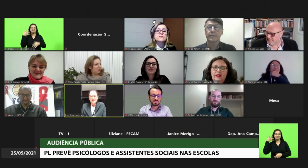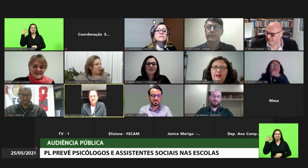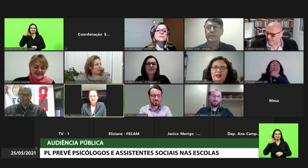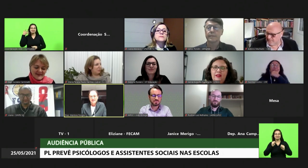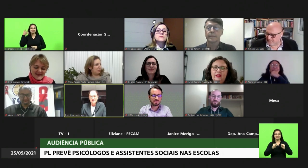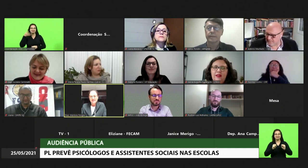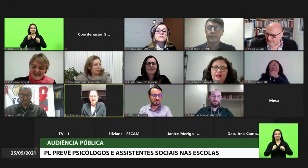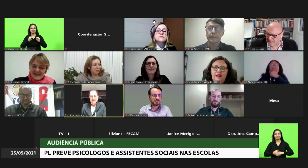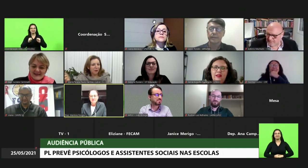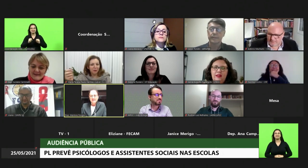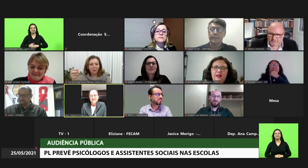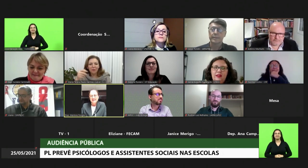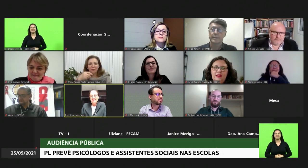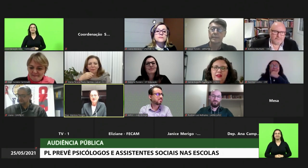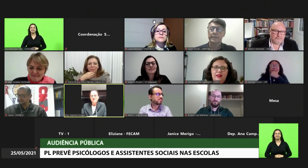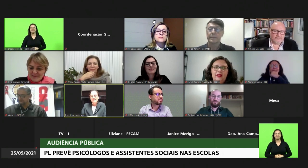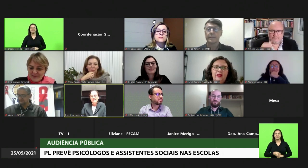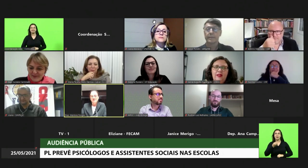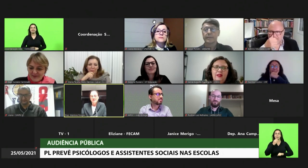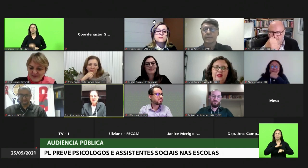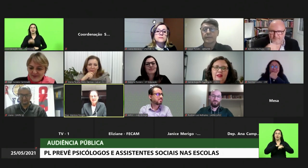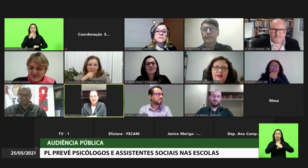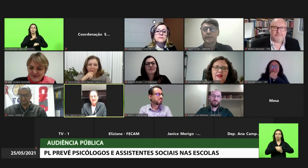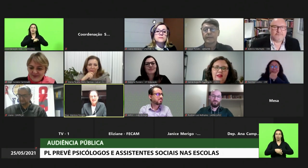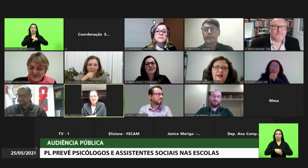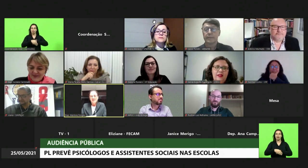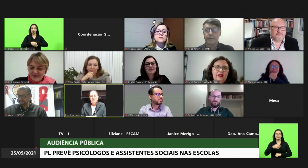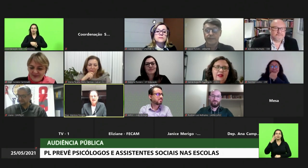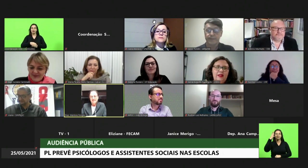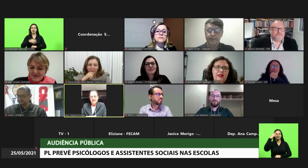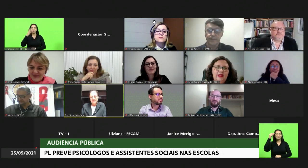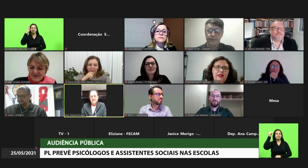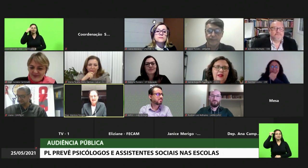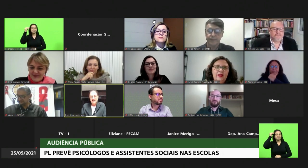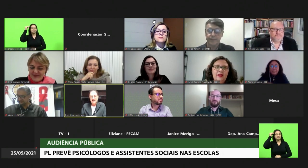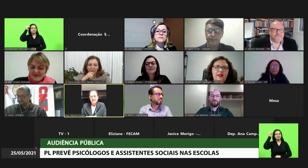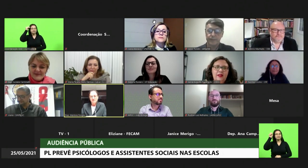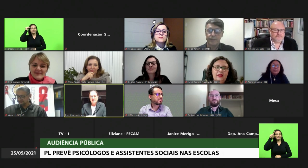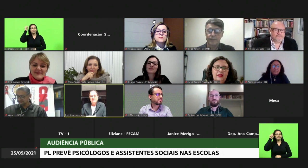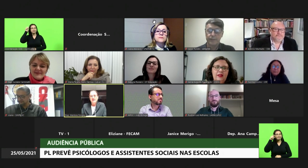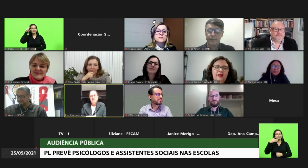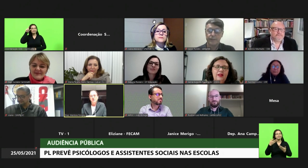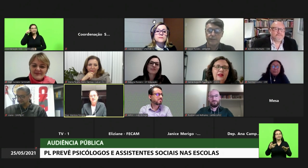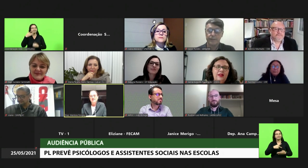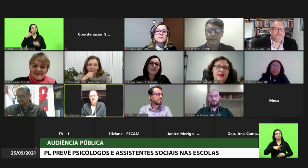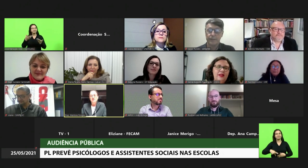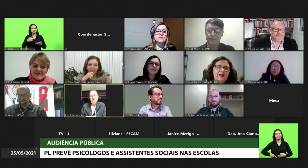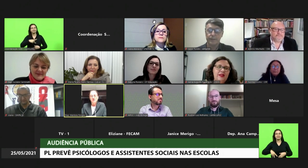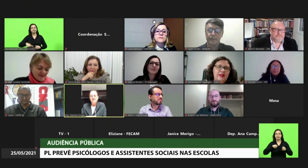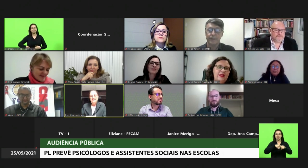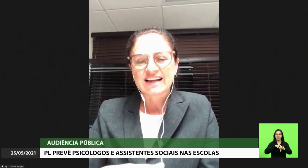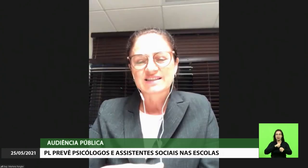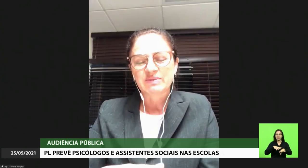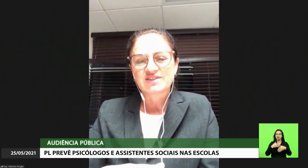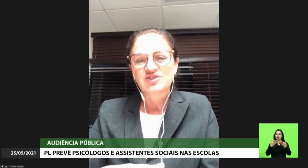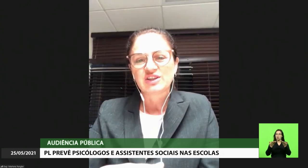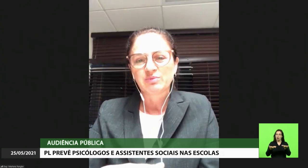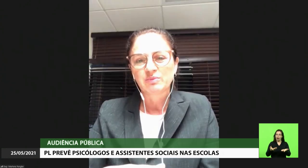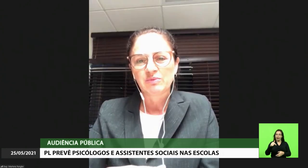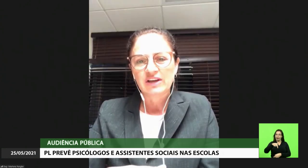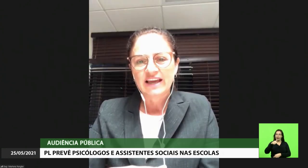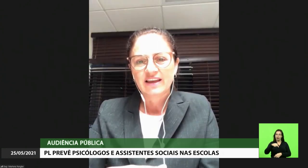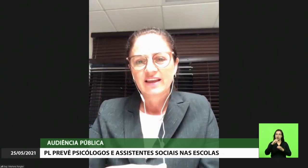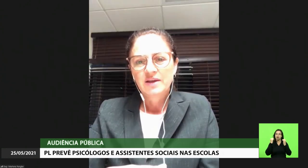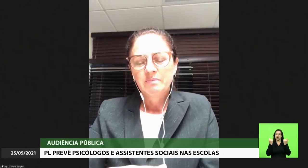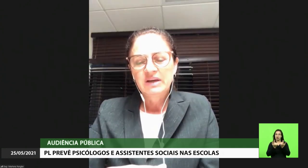Boa noite, deputada Luciane, presidente da Comissão de Educação dessa casa, uma das mais importantes comissões dessa casa,